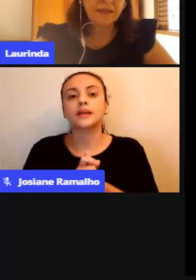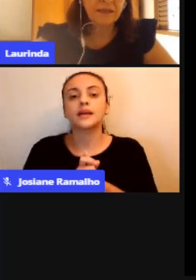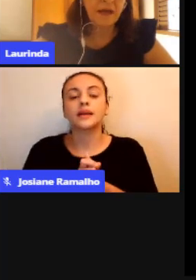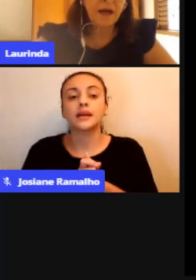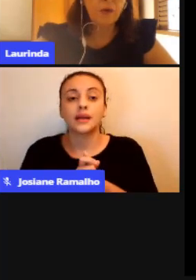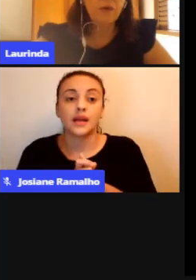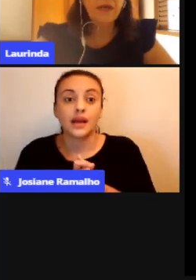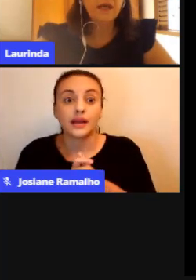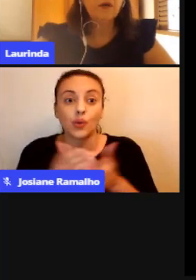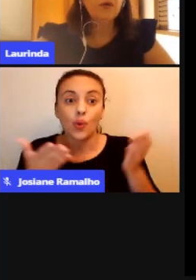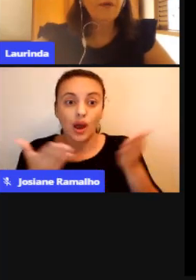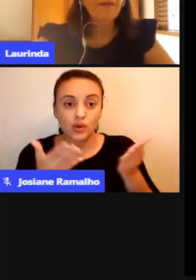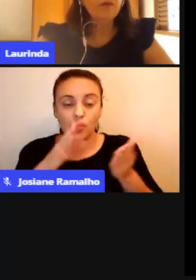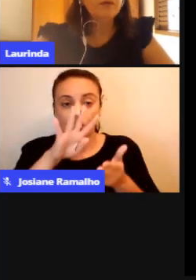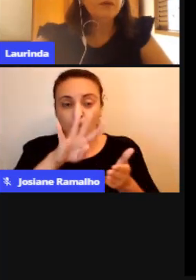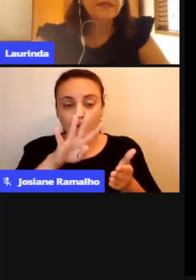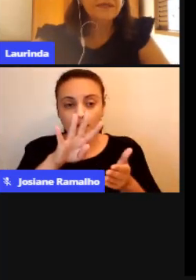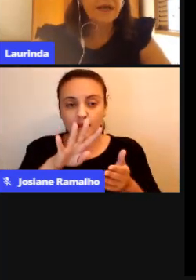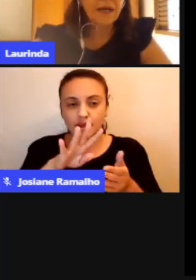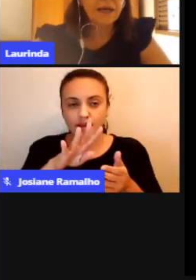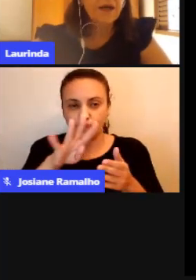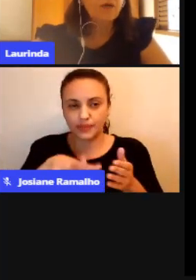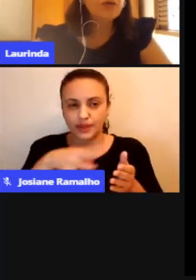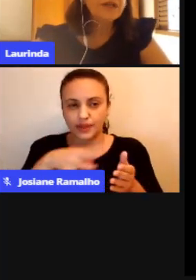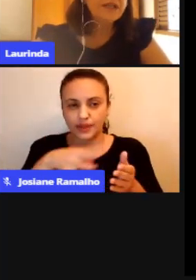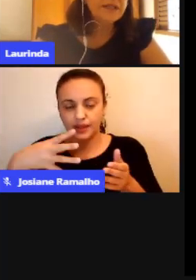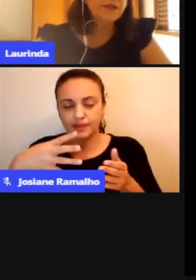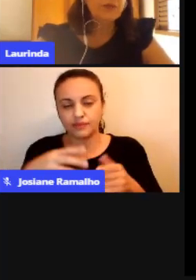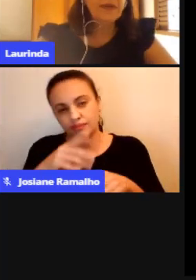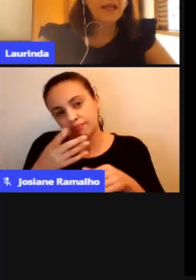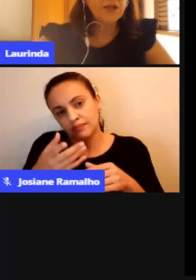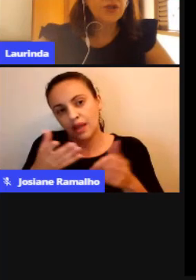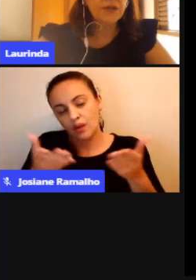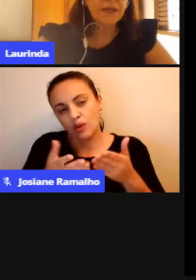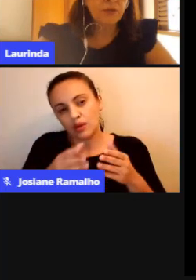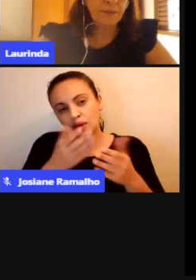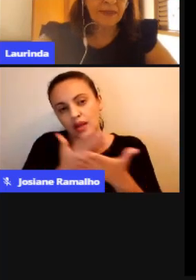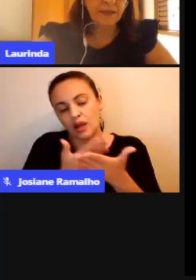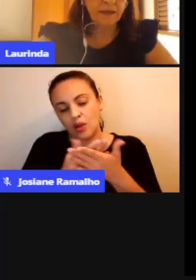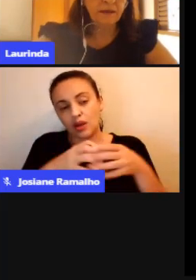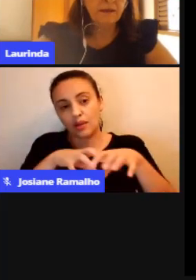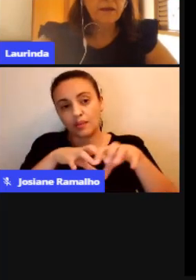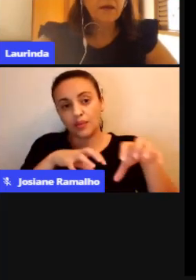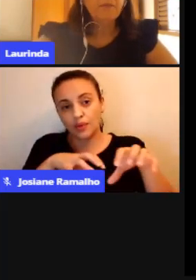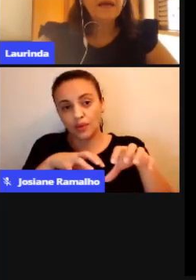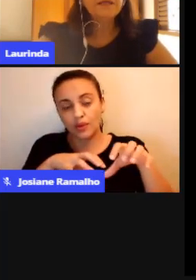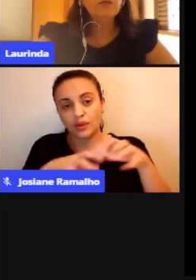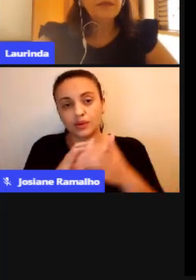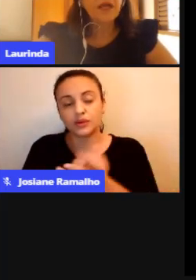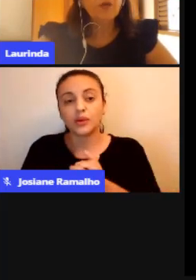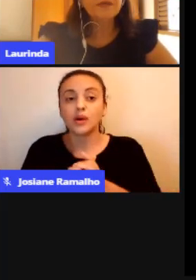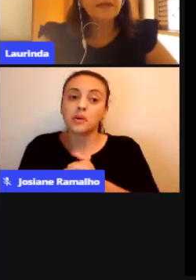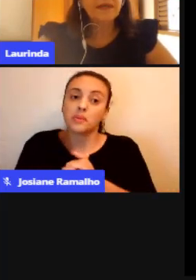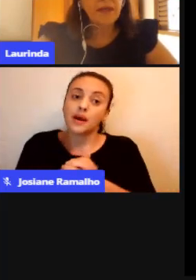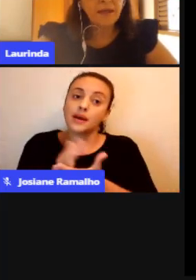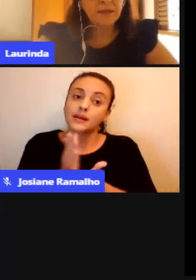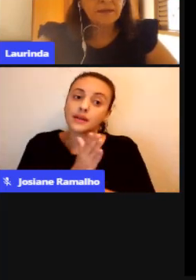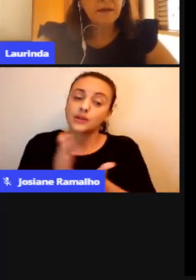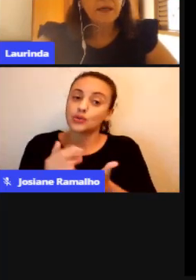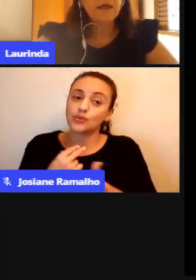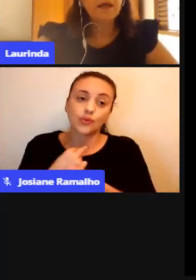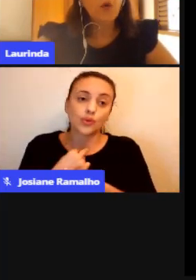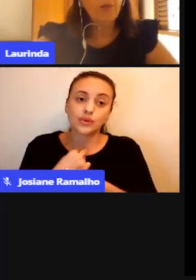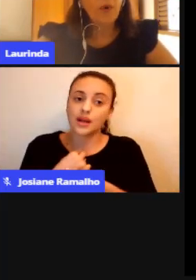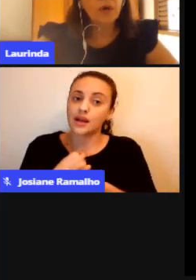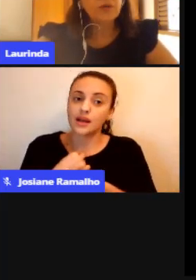é o presencial, eu não vou estar utilizando, preenchendo a planilha. Mas eu tenho os